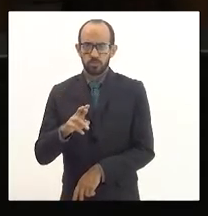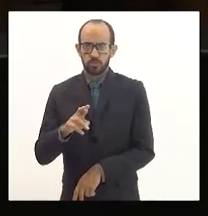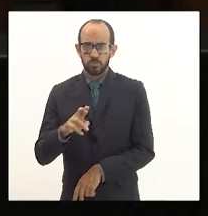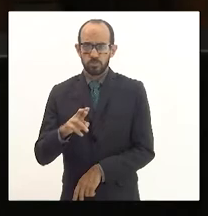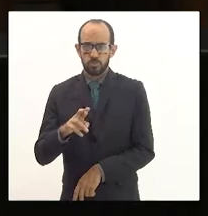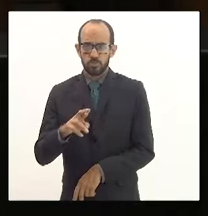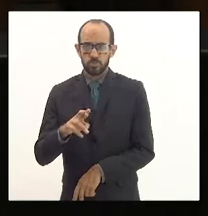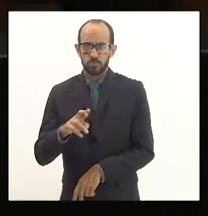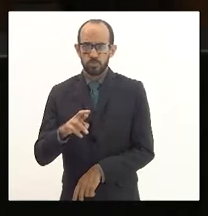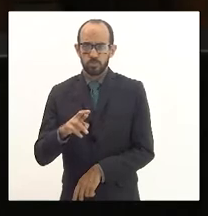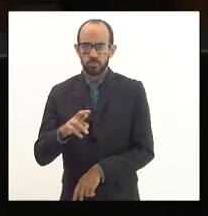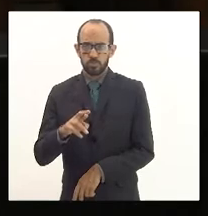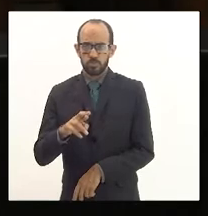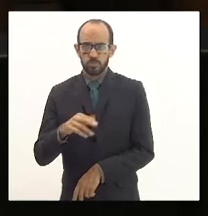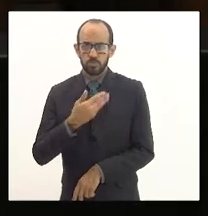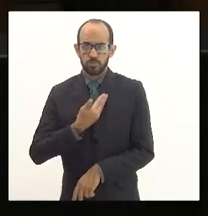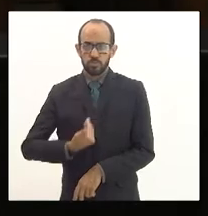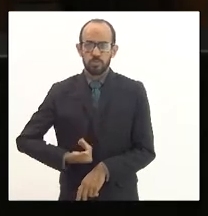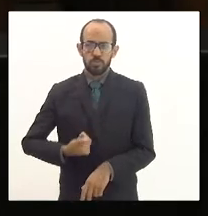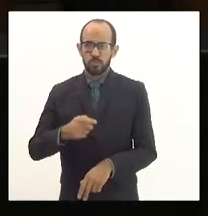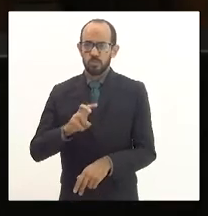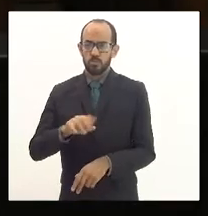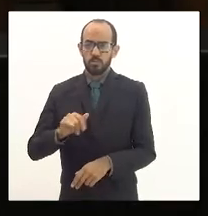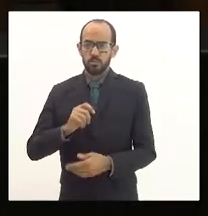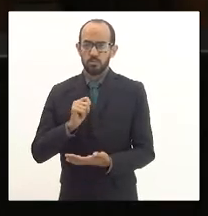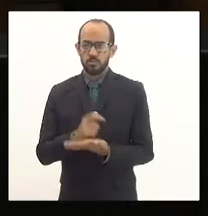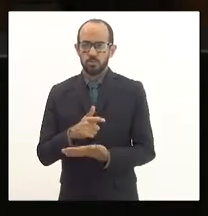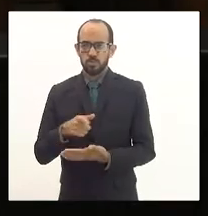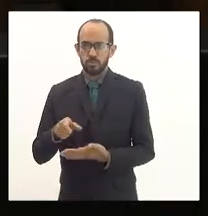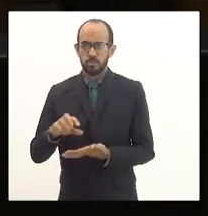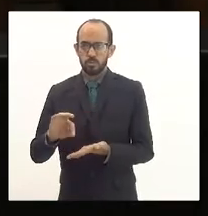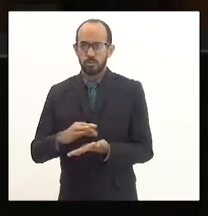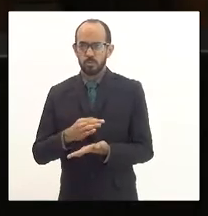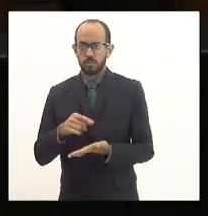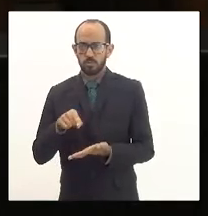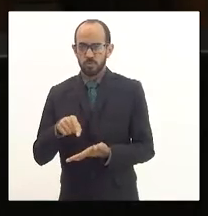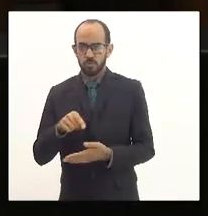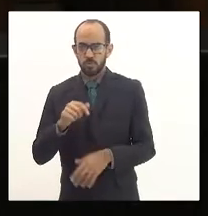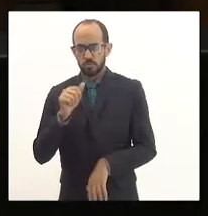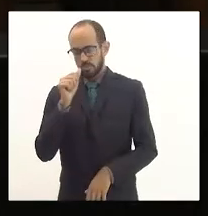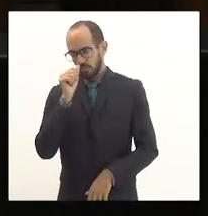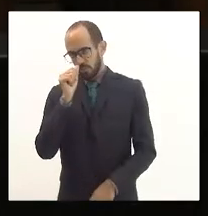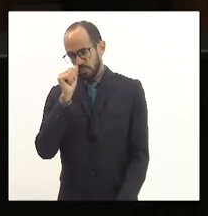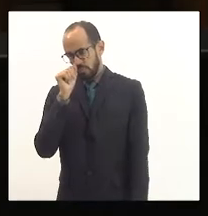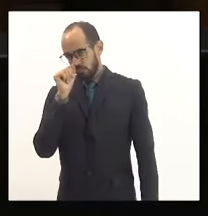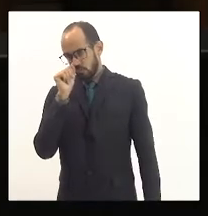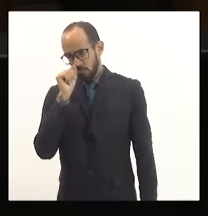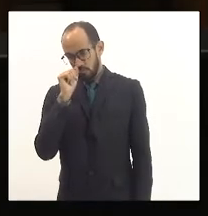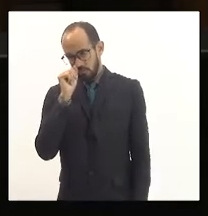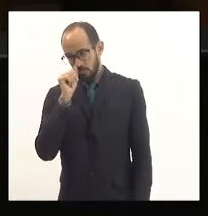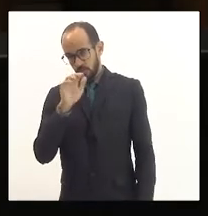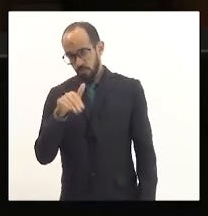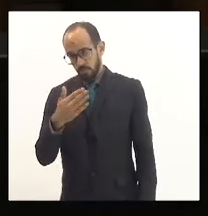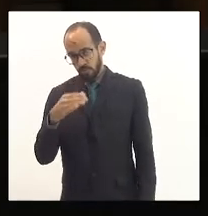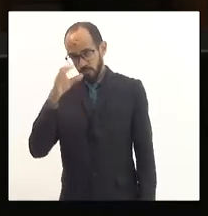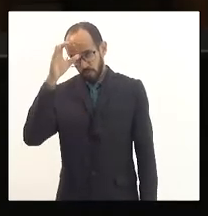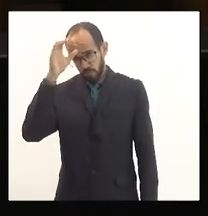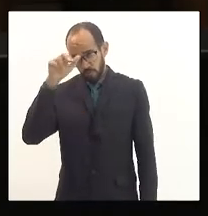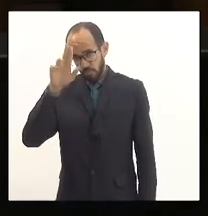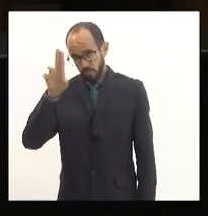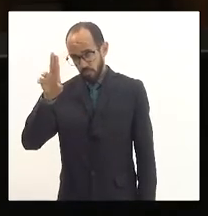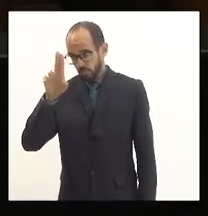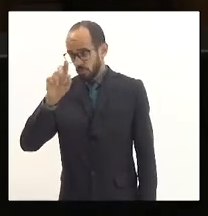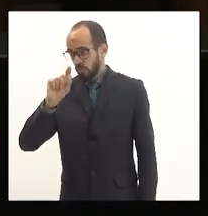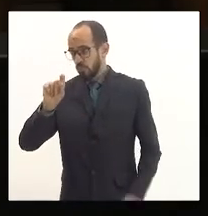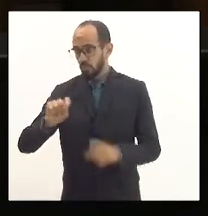que o governo vai pagar com esse contrato bom então tia Ju é